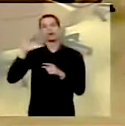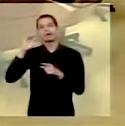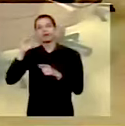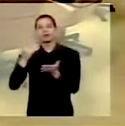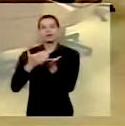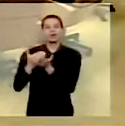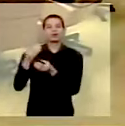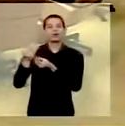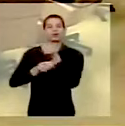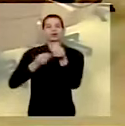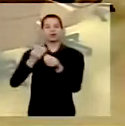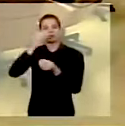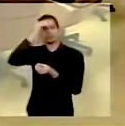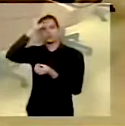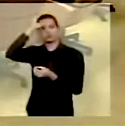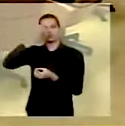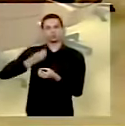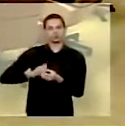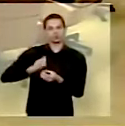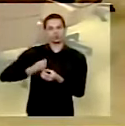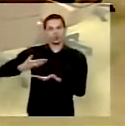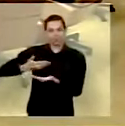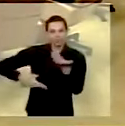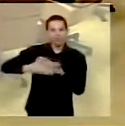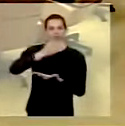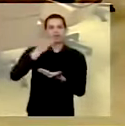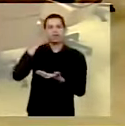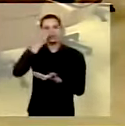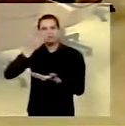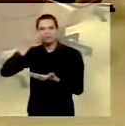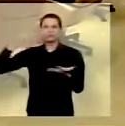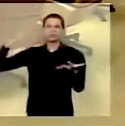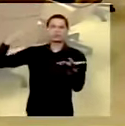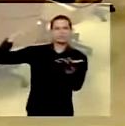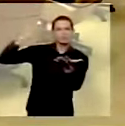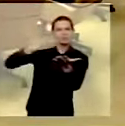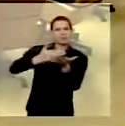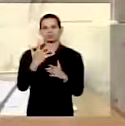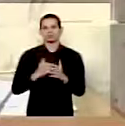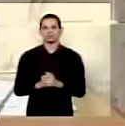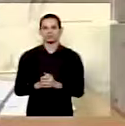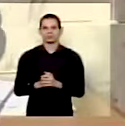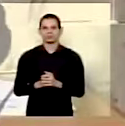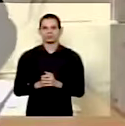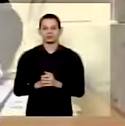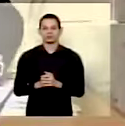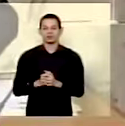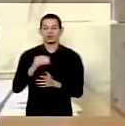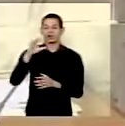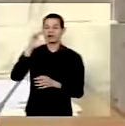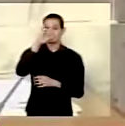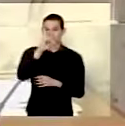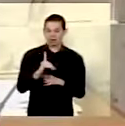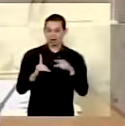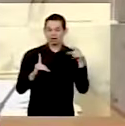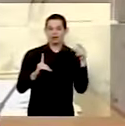da acumulação de vivências e experiências milenares da civilização. É a ciência do